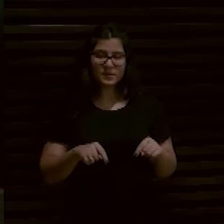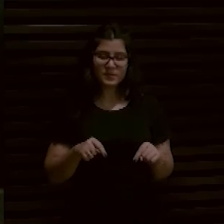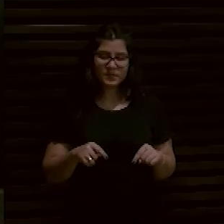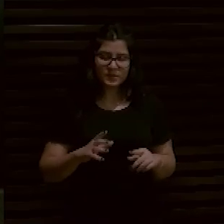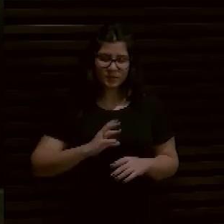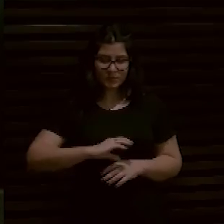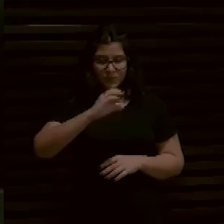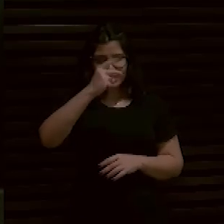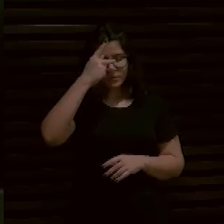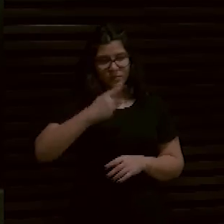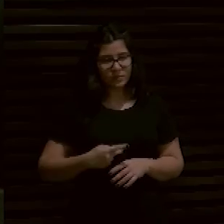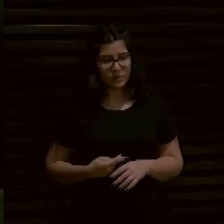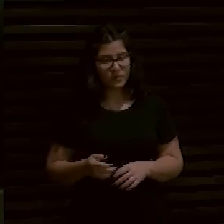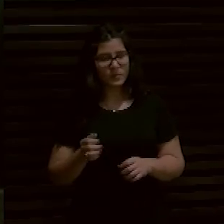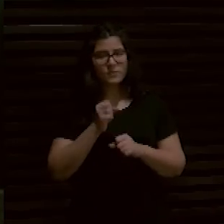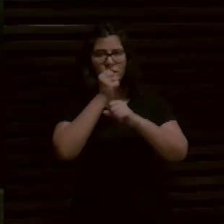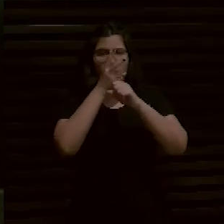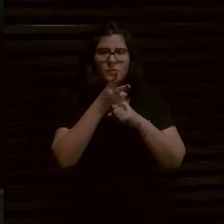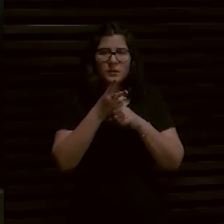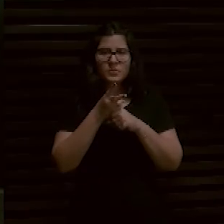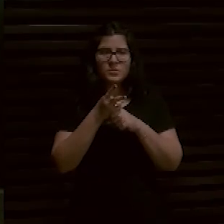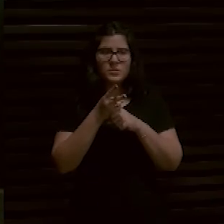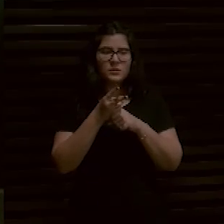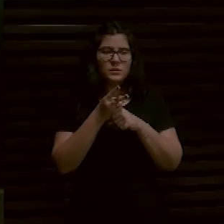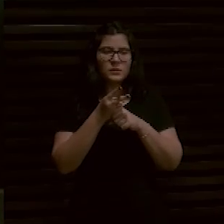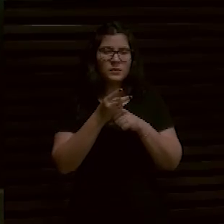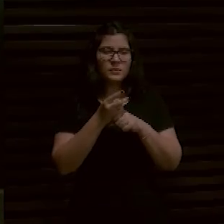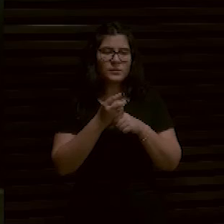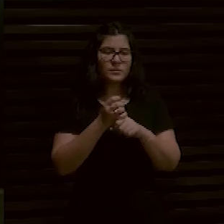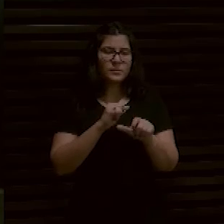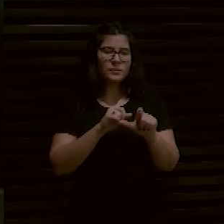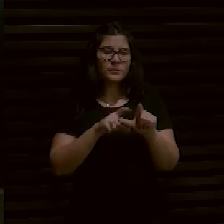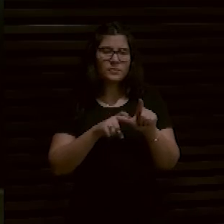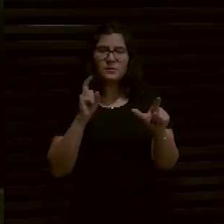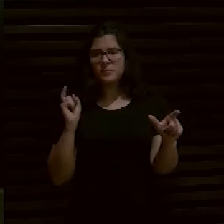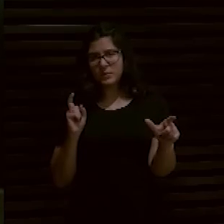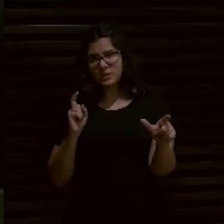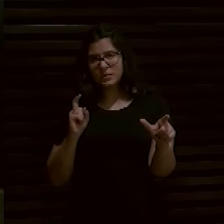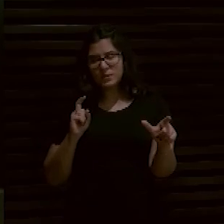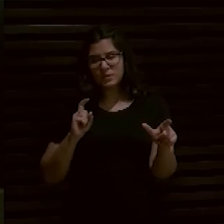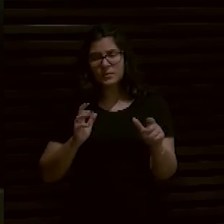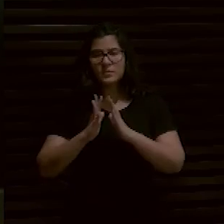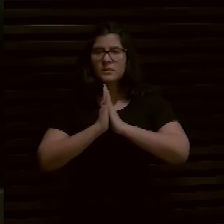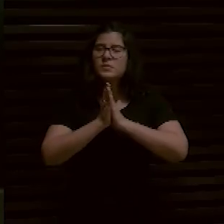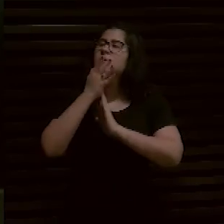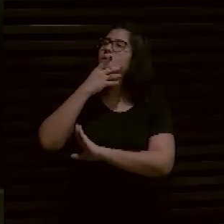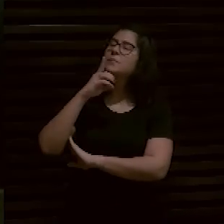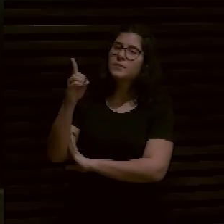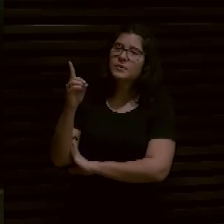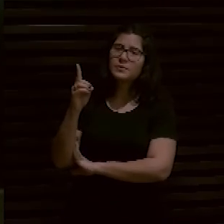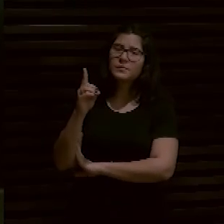autoconfiante, forte e independente, minha oração ao Pai é que